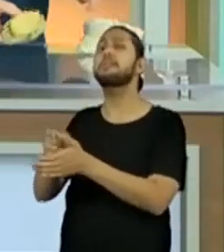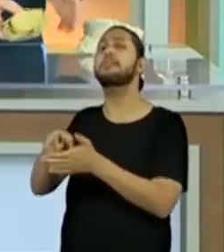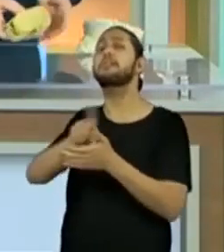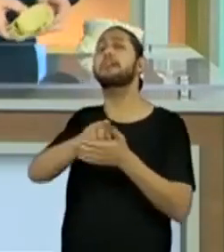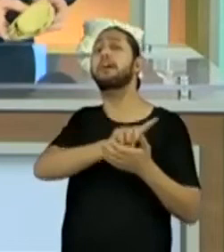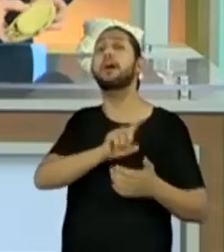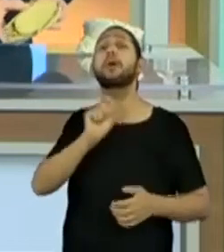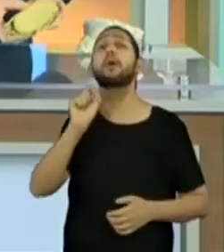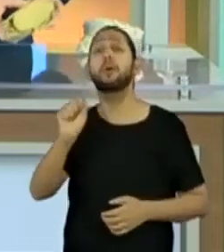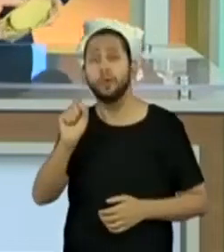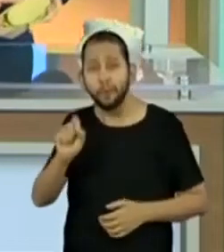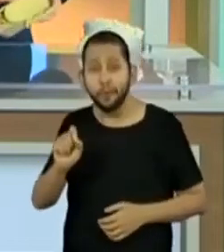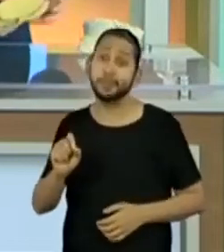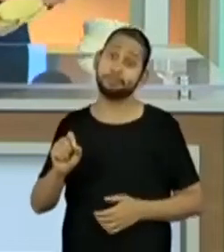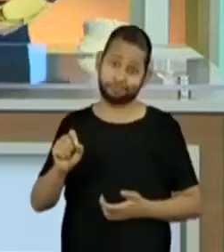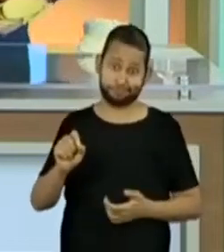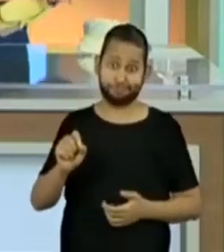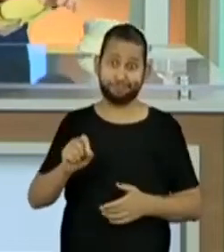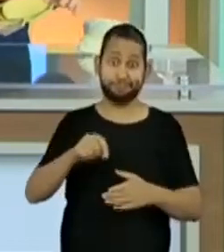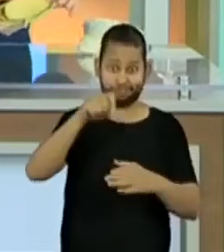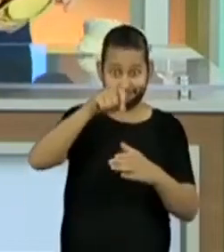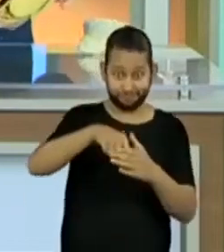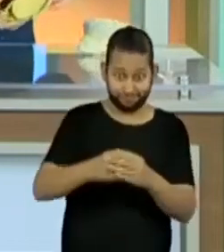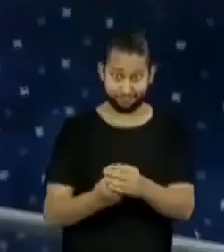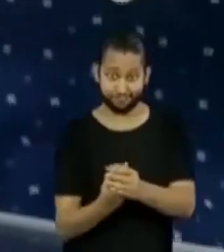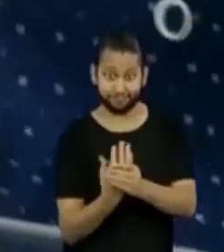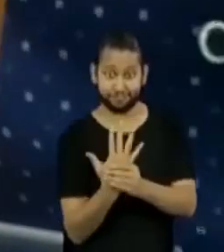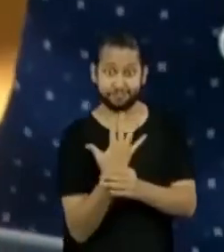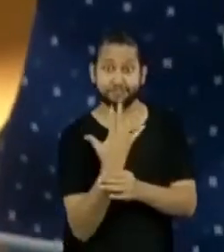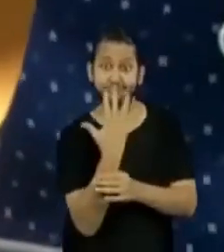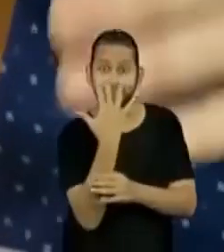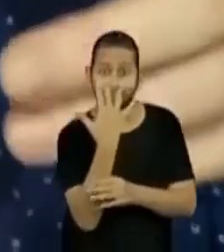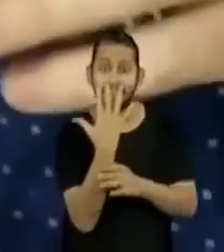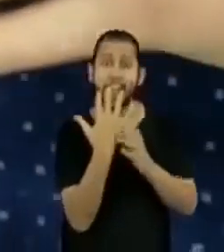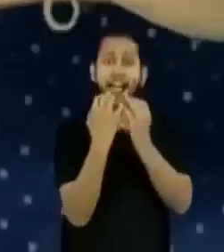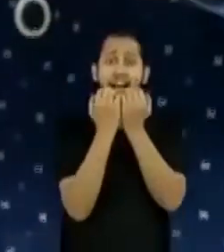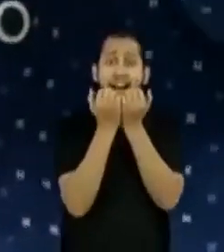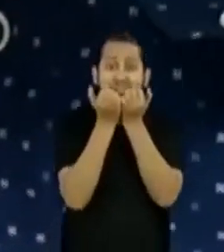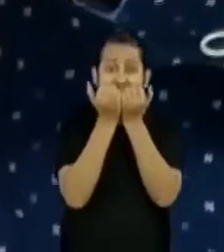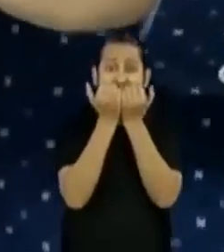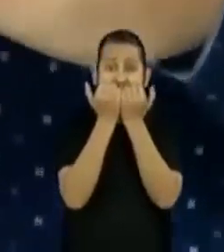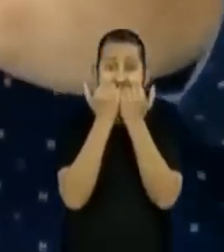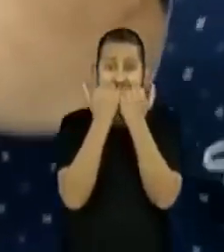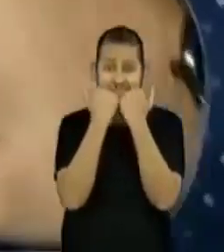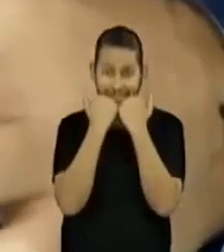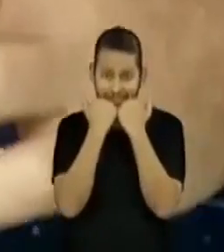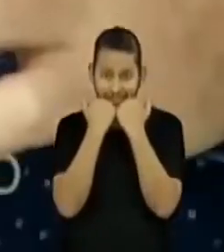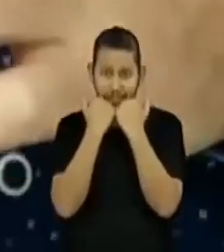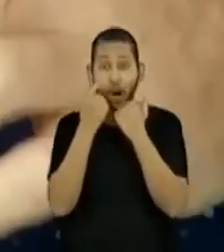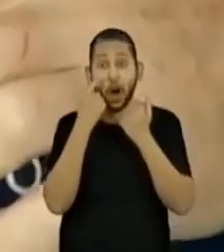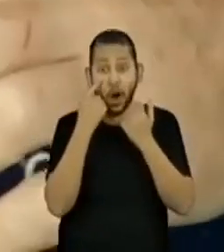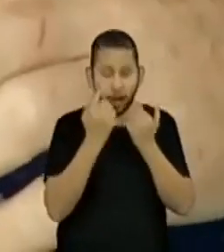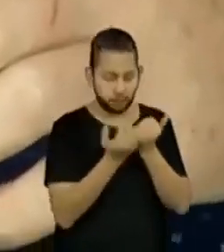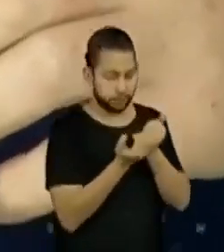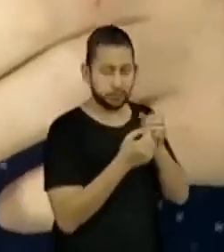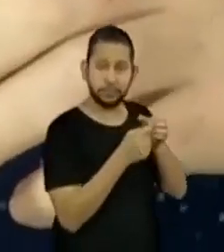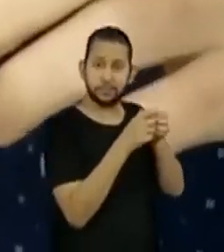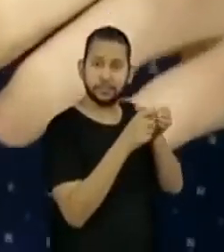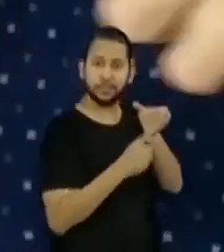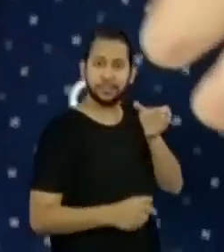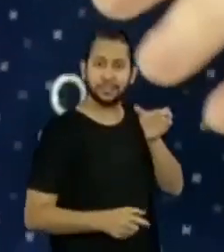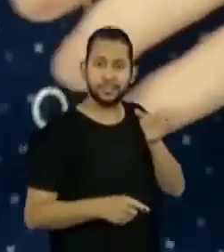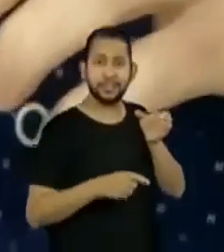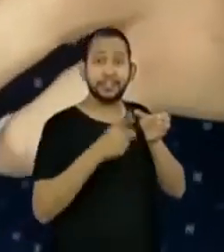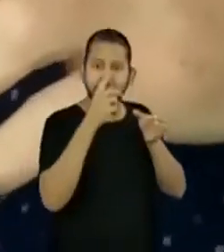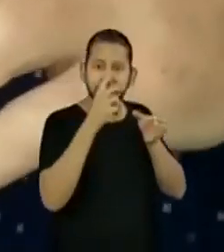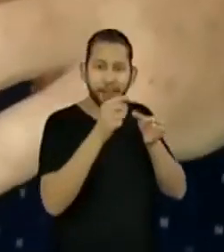do milho, certo? A pipoca vem do milho. O milho contém esses grãos, né, que